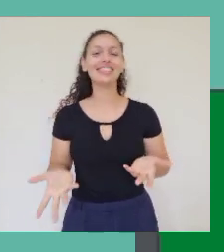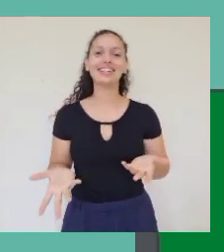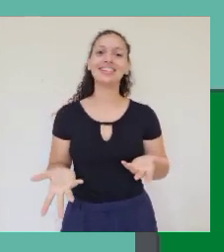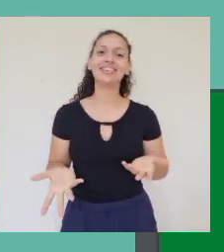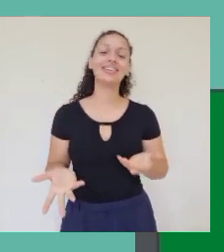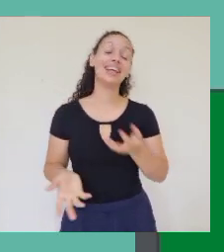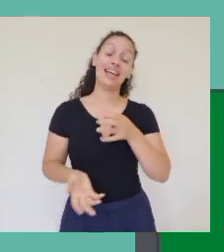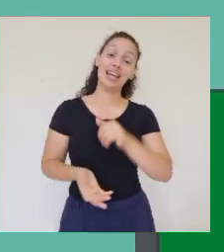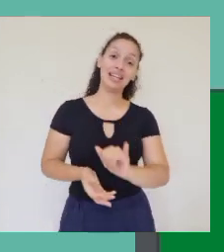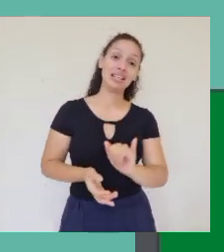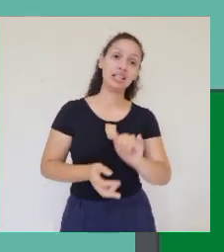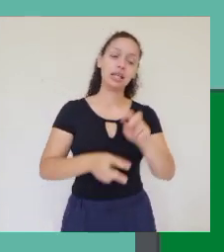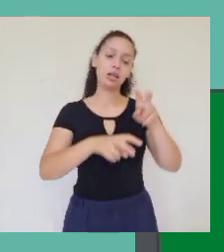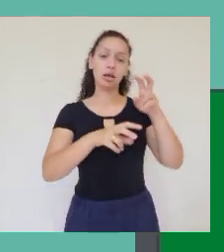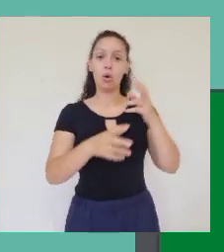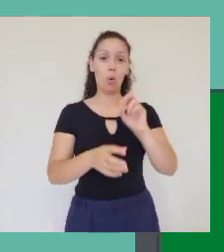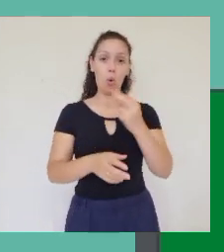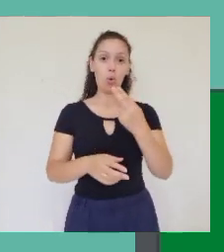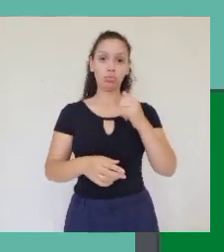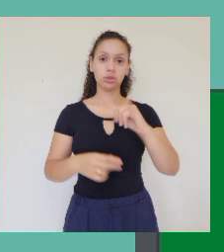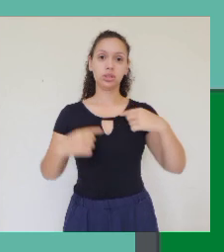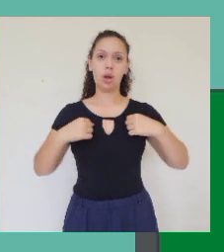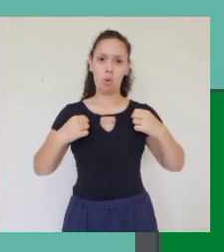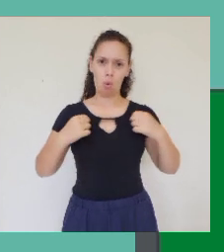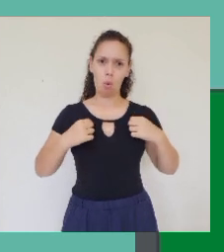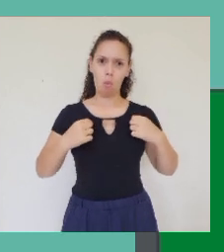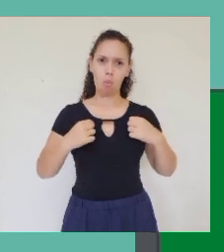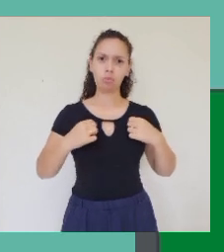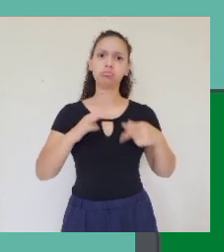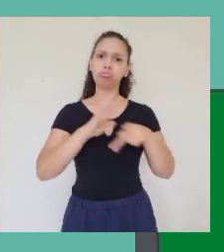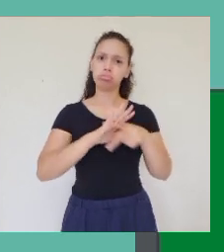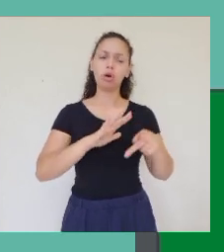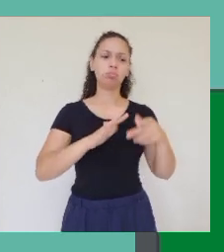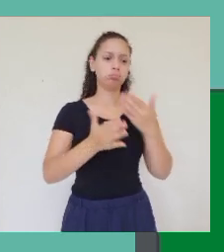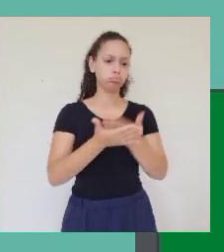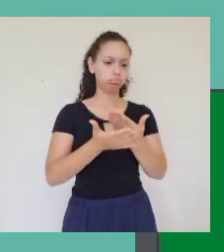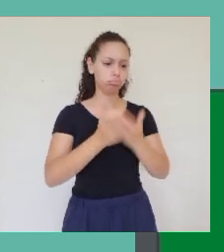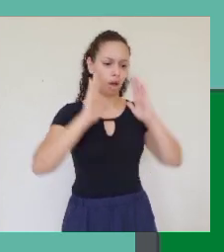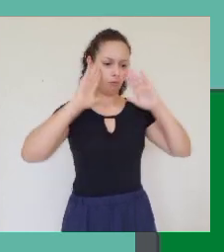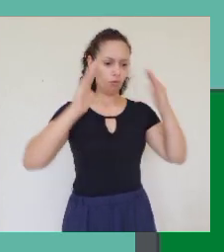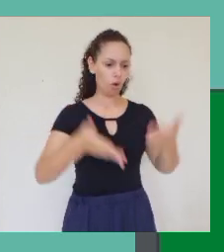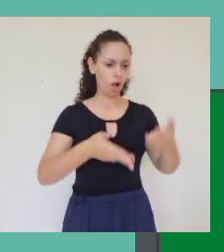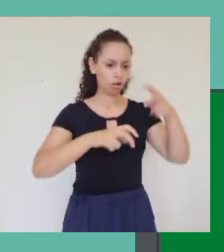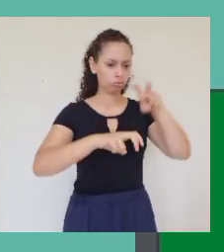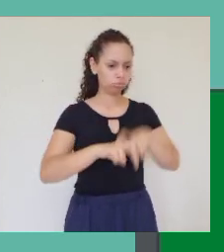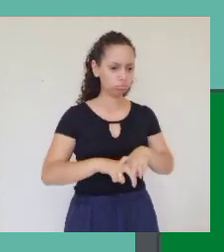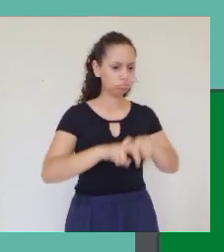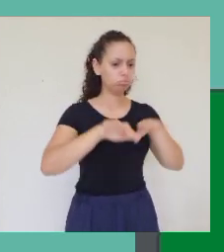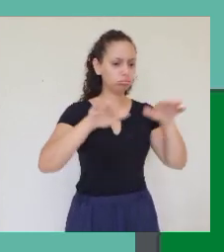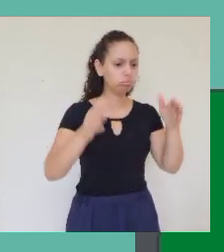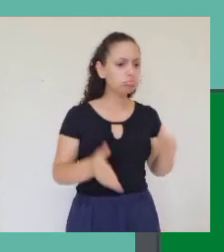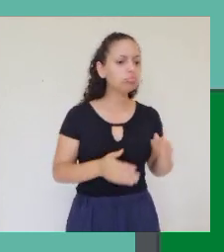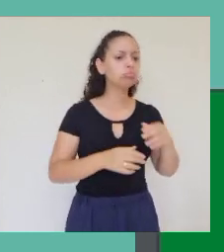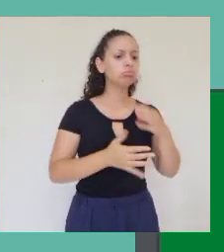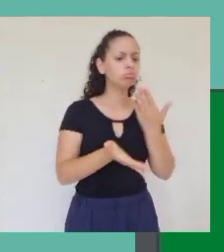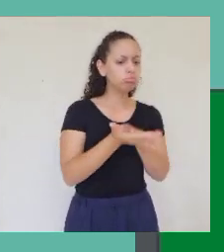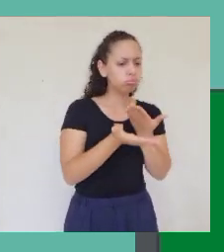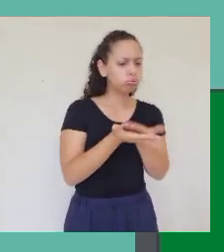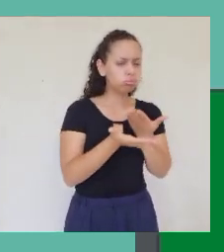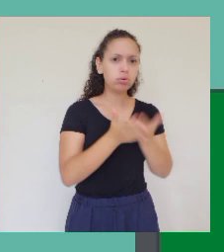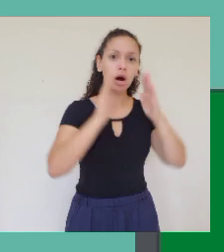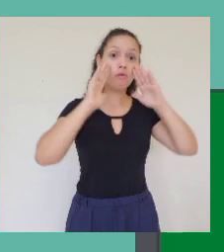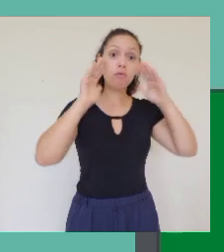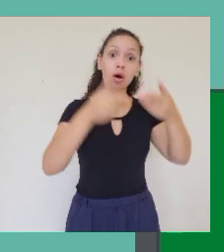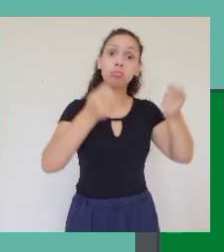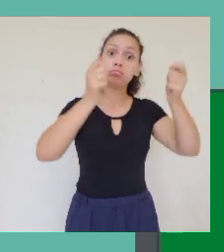numa mesa bem organizada e focar nos estudos. Também é muito importante estabelecer uma rotina, tá, pessoal? O que seria essa rotina? Antes de